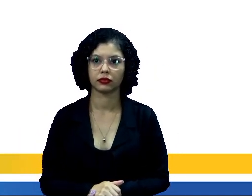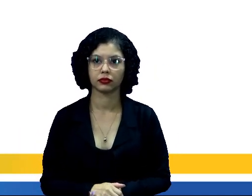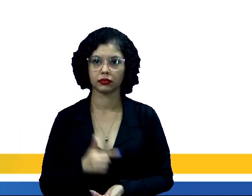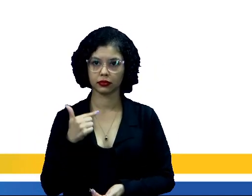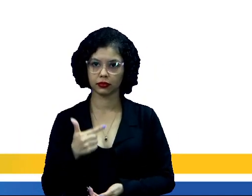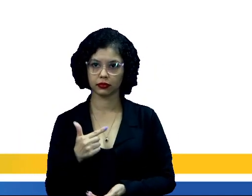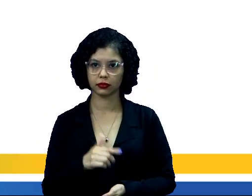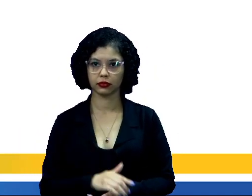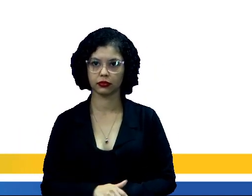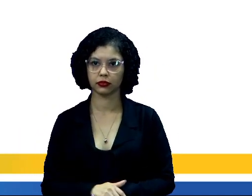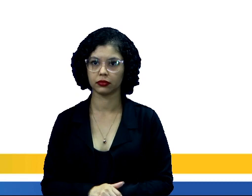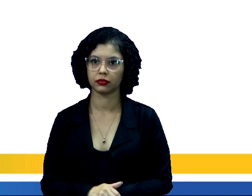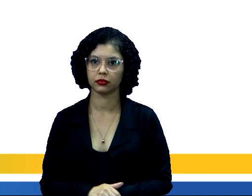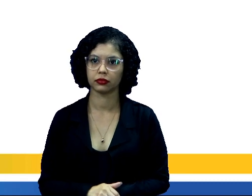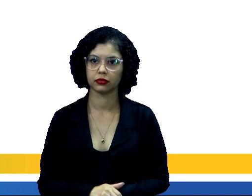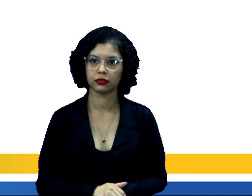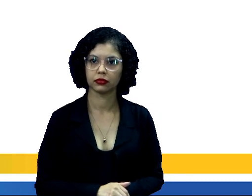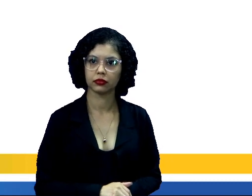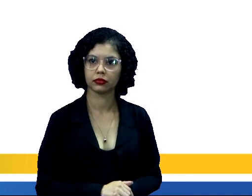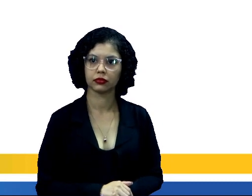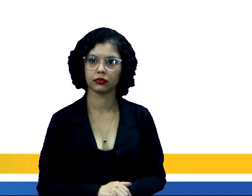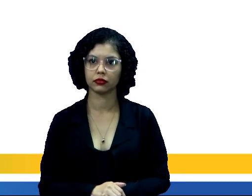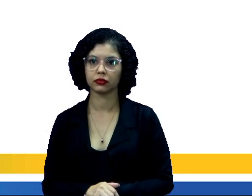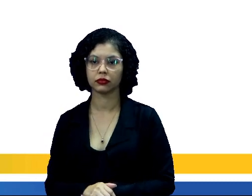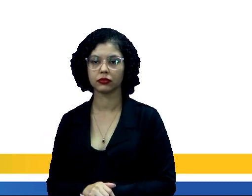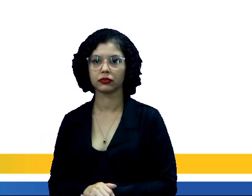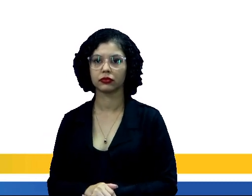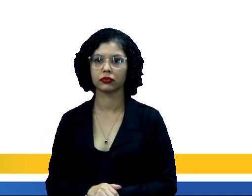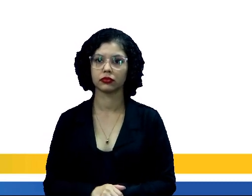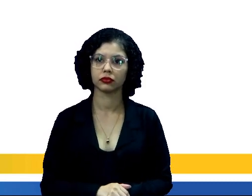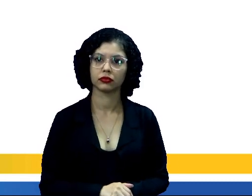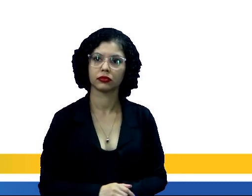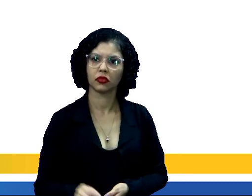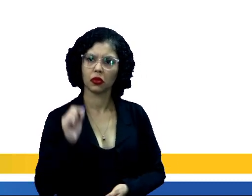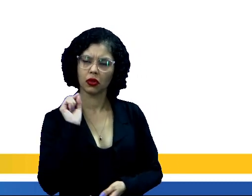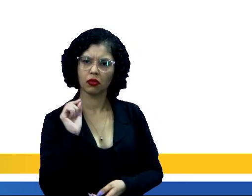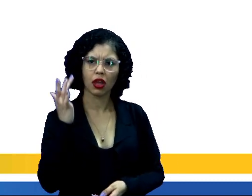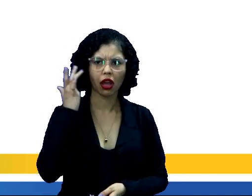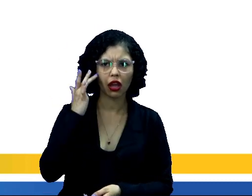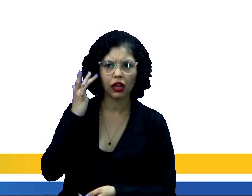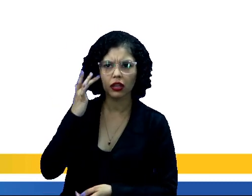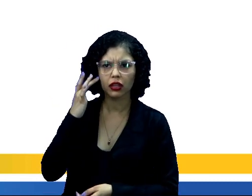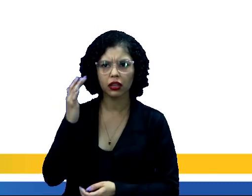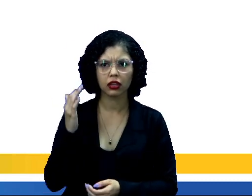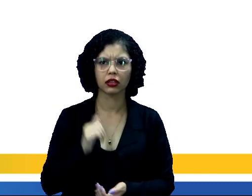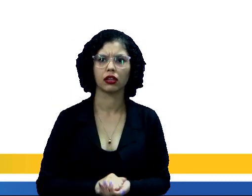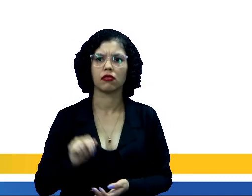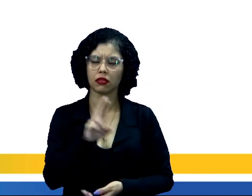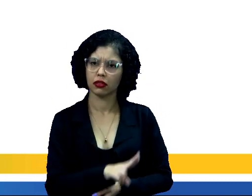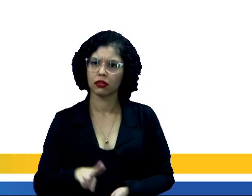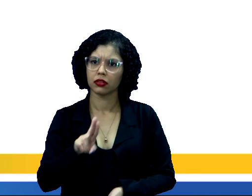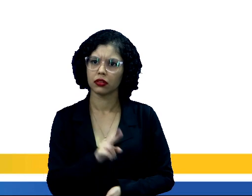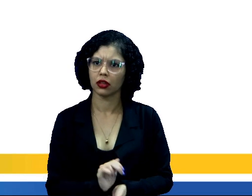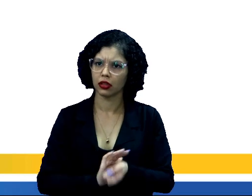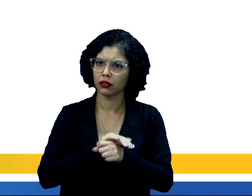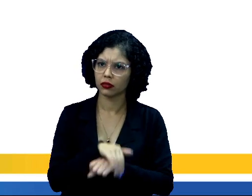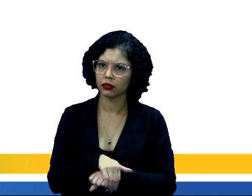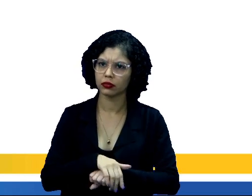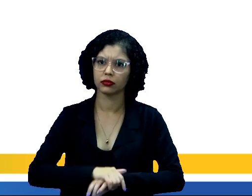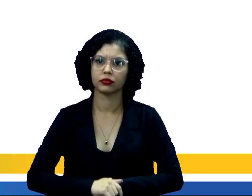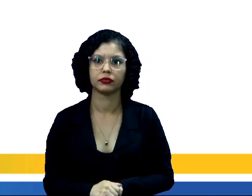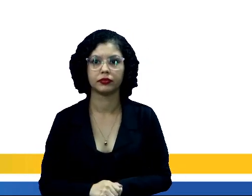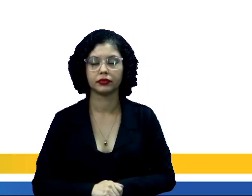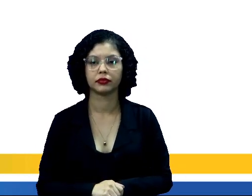Número 2, What do you think Sima will wear tonight? O que você acha que a Sima vai utilizar à noite?